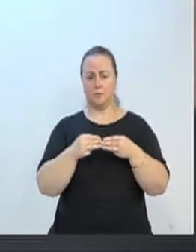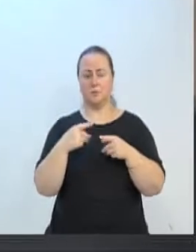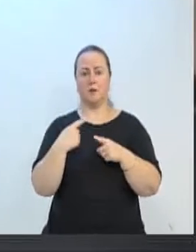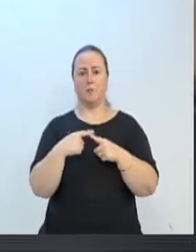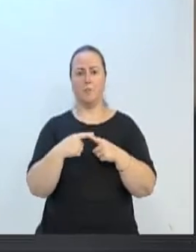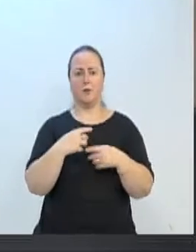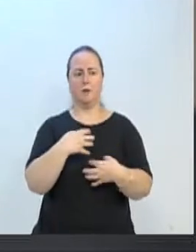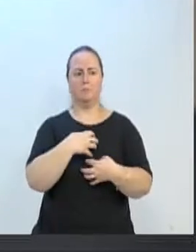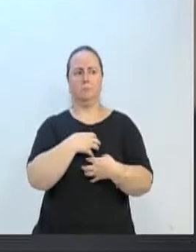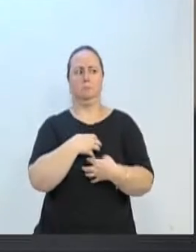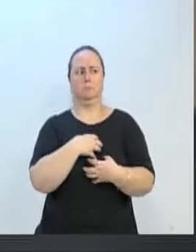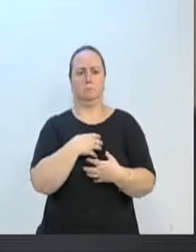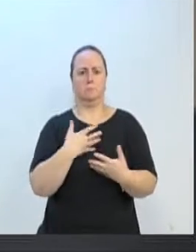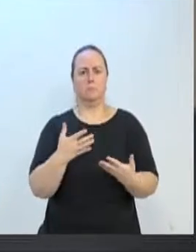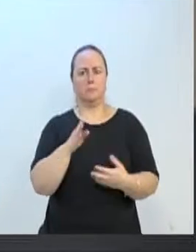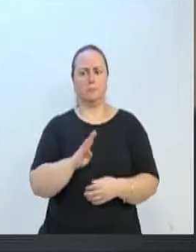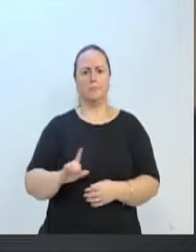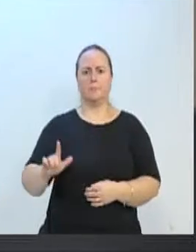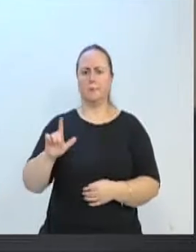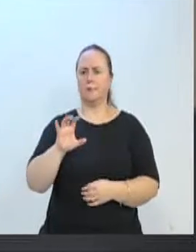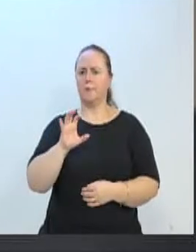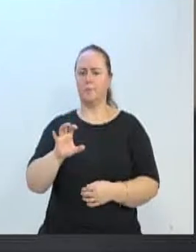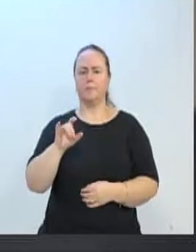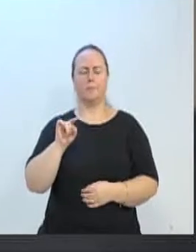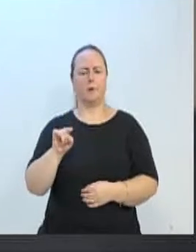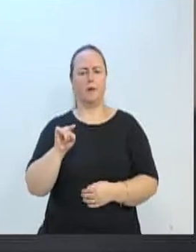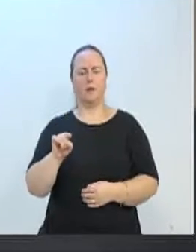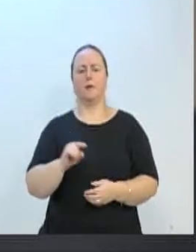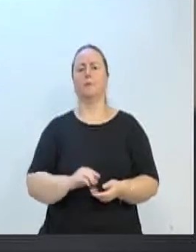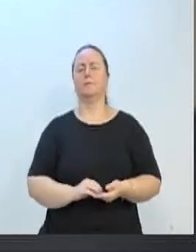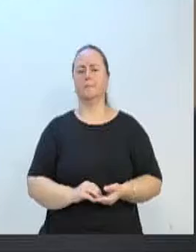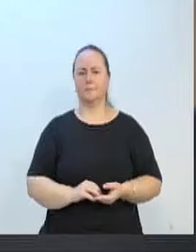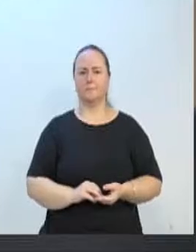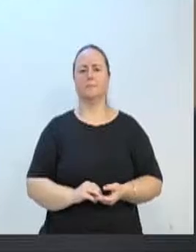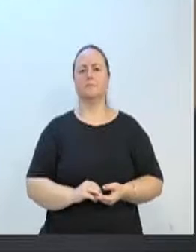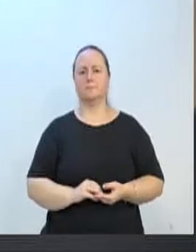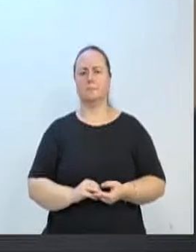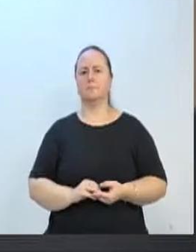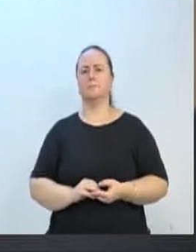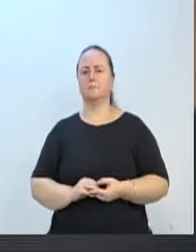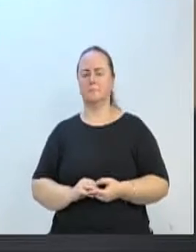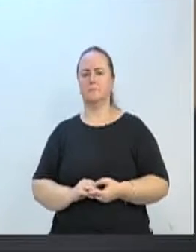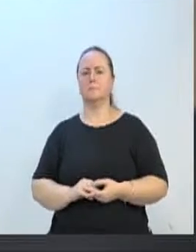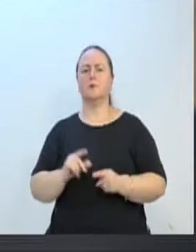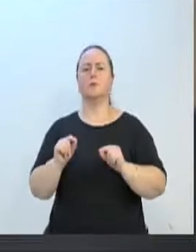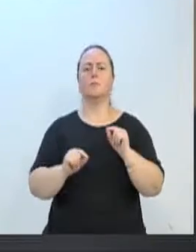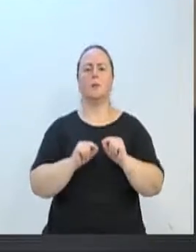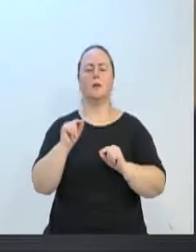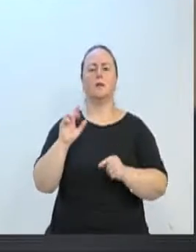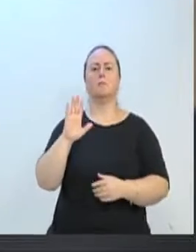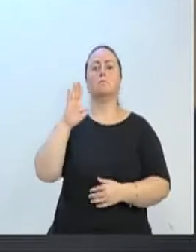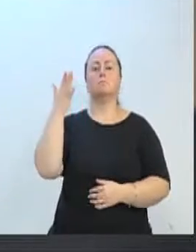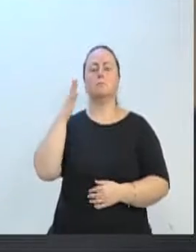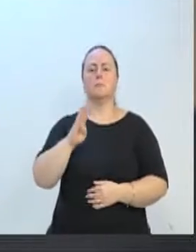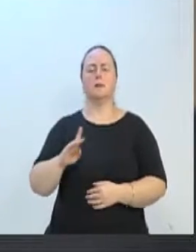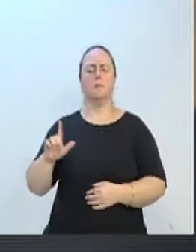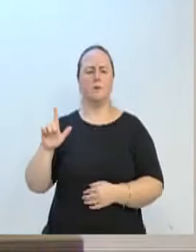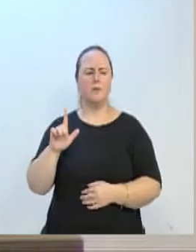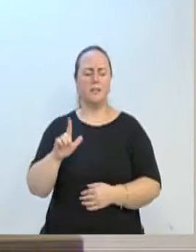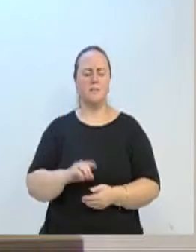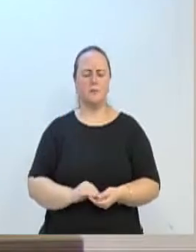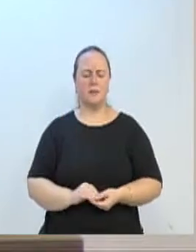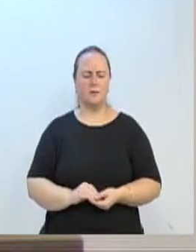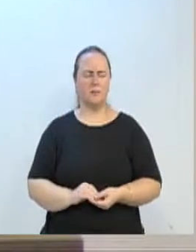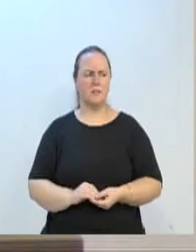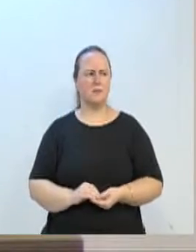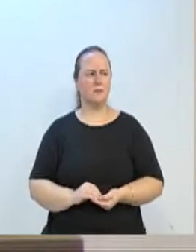aconteceu aqui em Blumenau. Então, parabéns por trazer esse tema tão importante aí, o que aconteceu na cidade de Blumenau. Parabéns. Obrigado, vereador